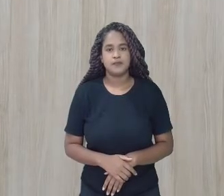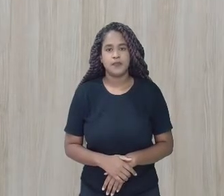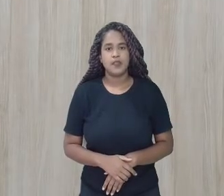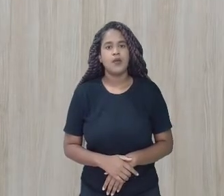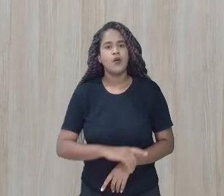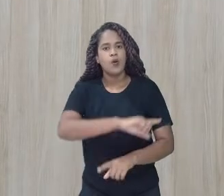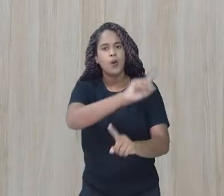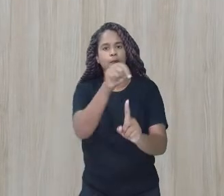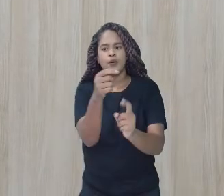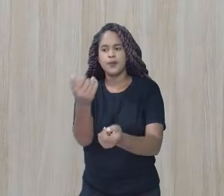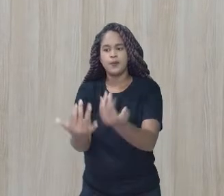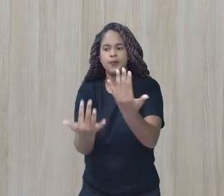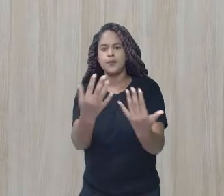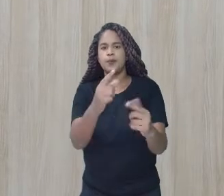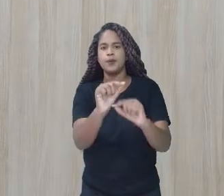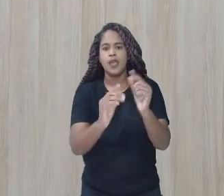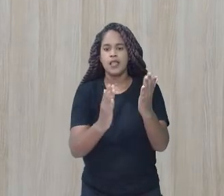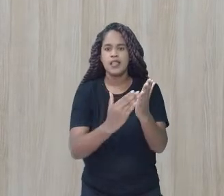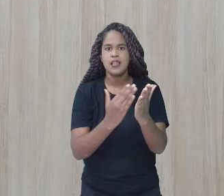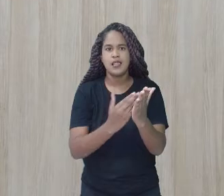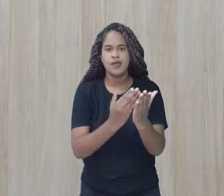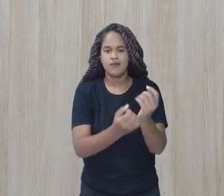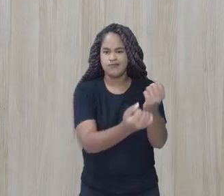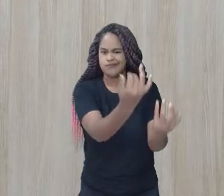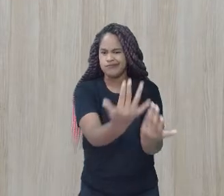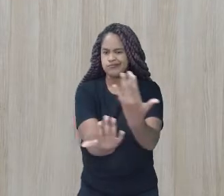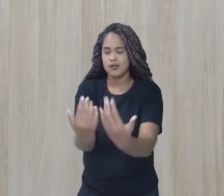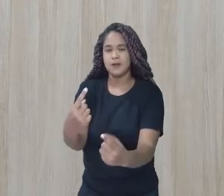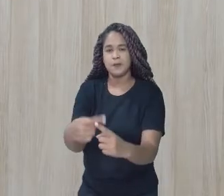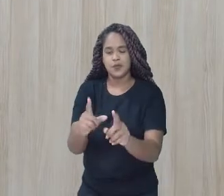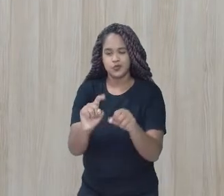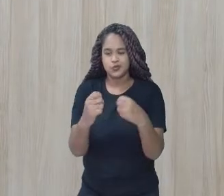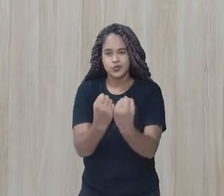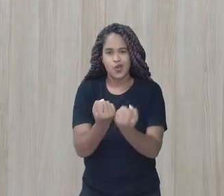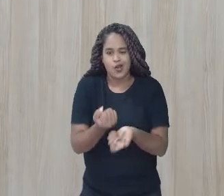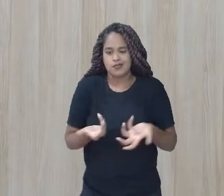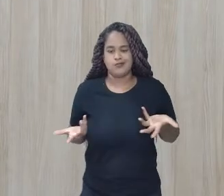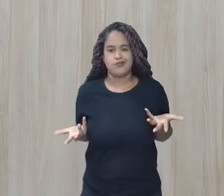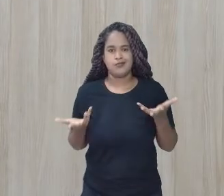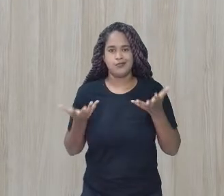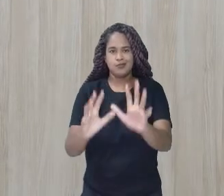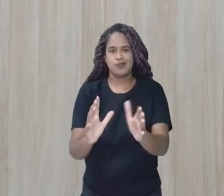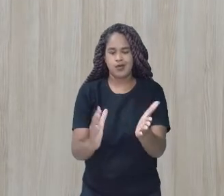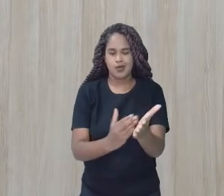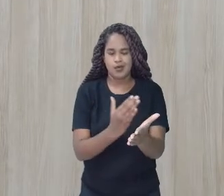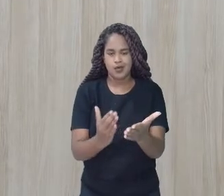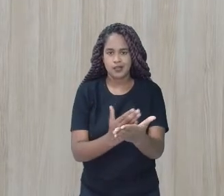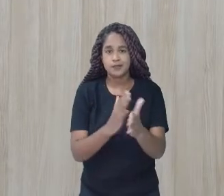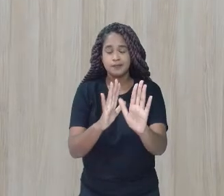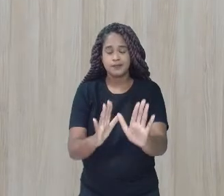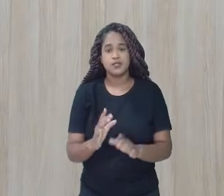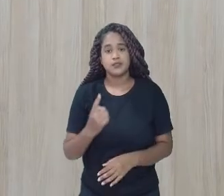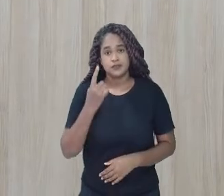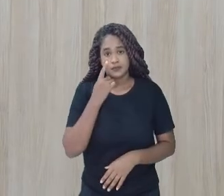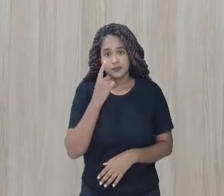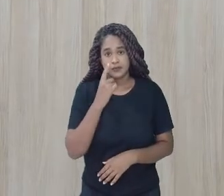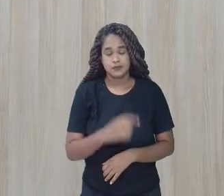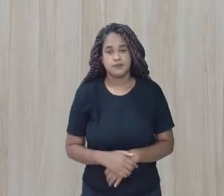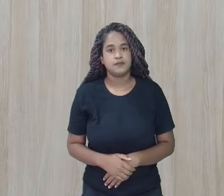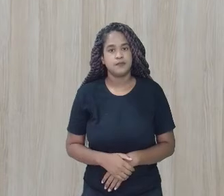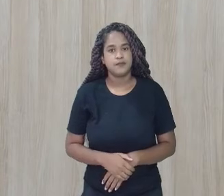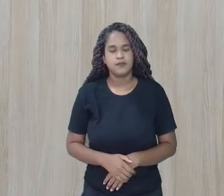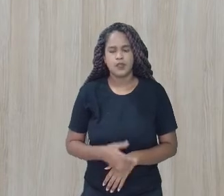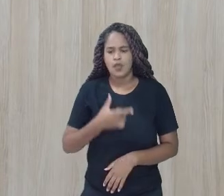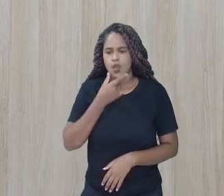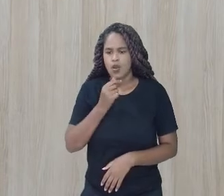visava queimar os livros, porque eles não eram bem vistos na sociedade. Então, sem querer, o Montag acaba